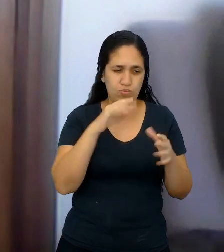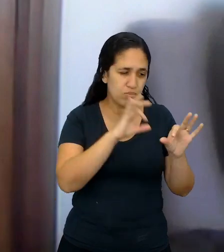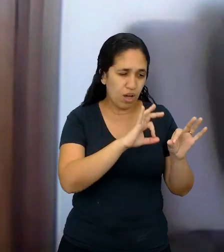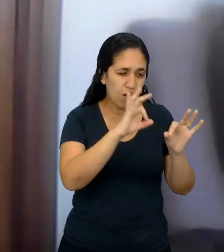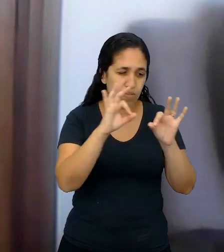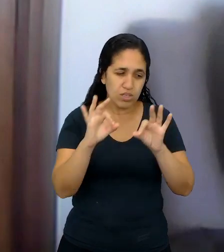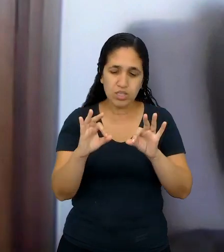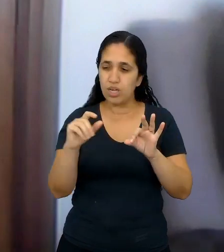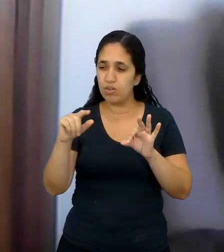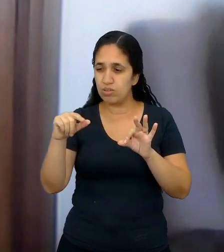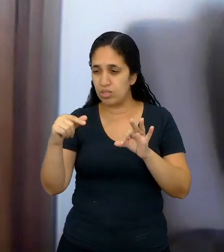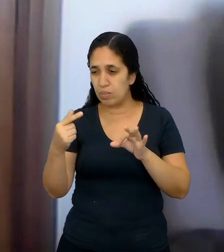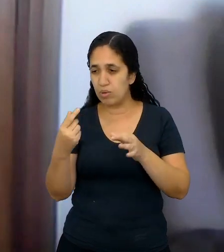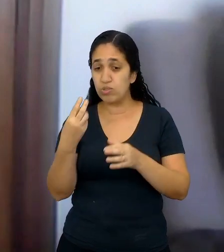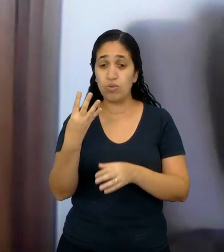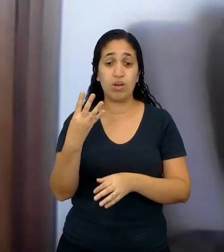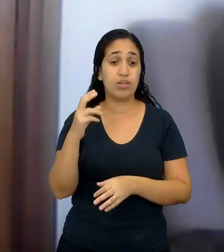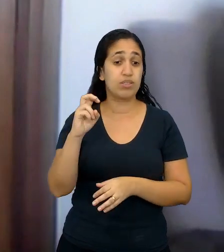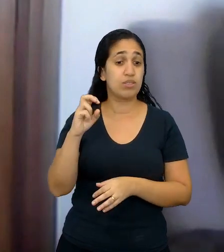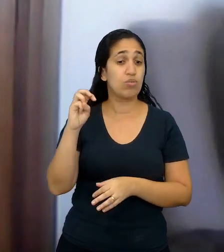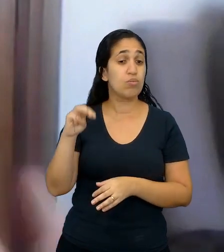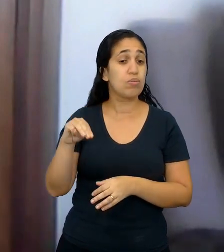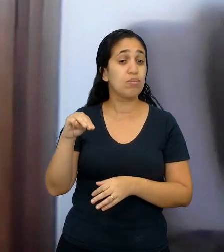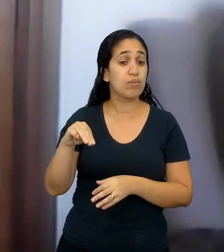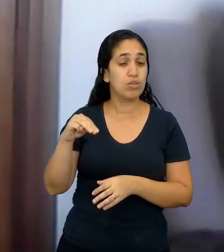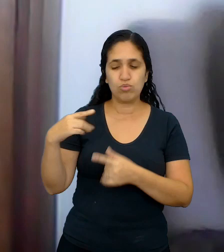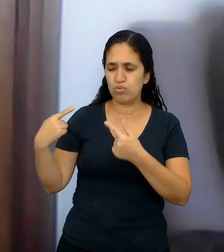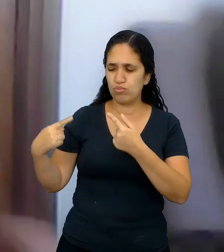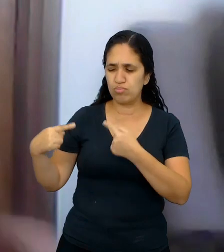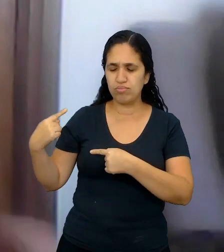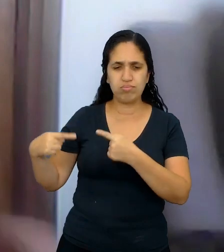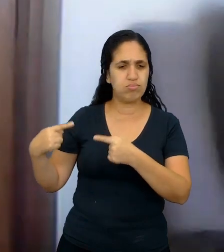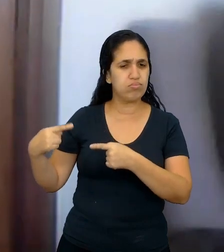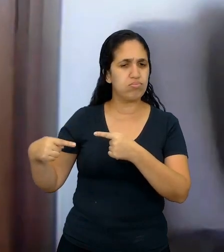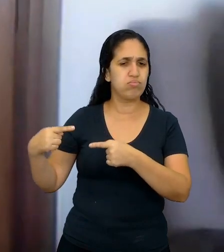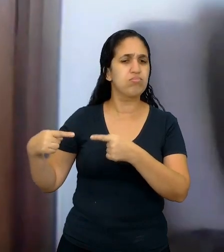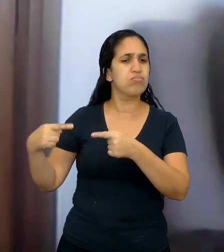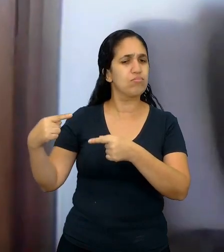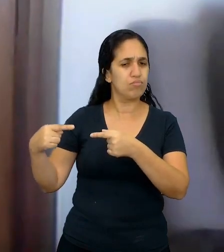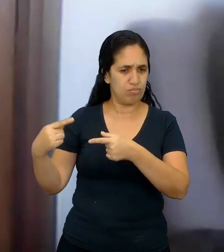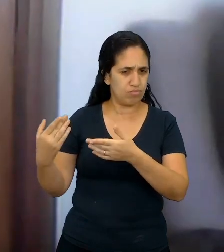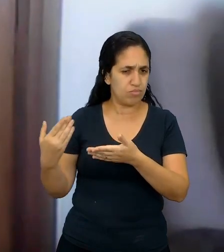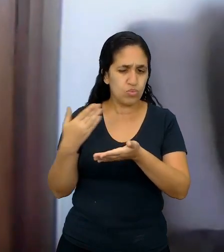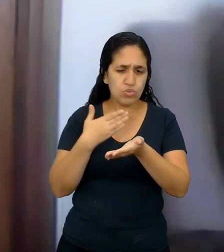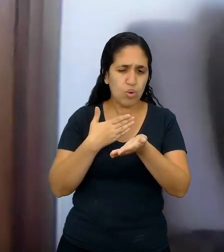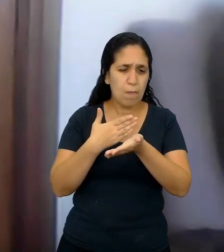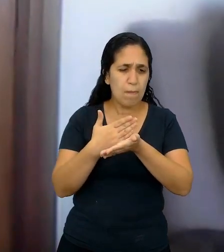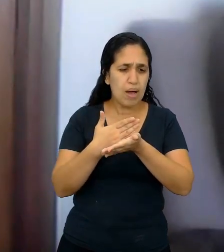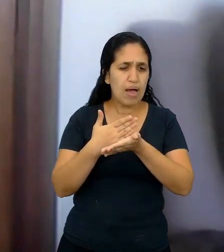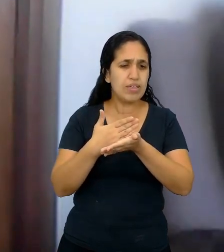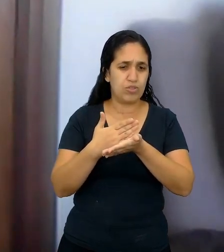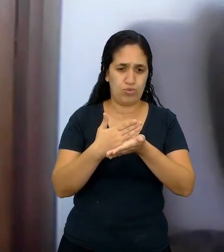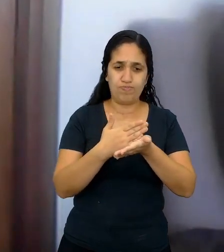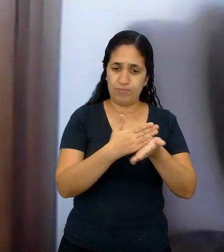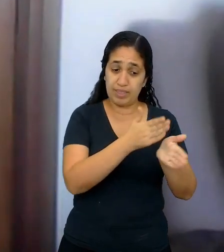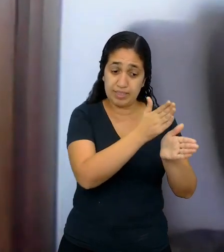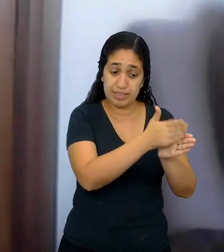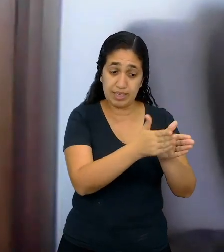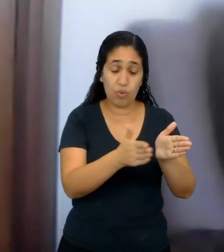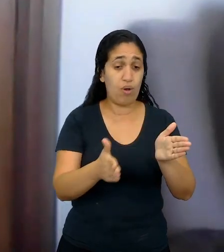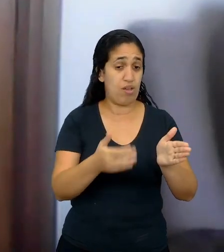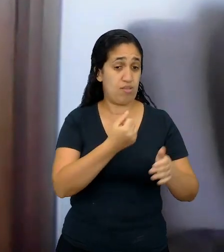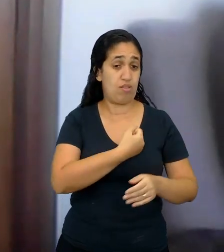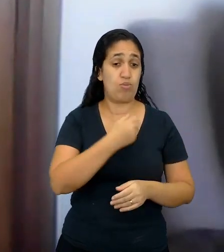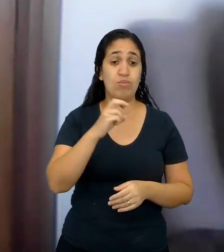vocês tiveram mais 45 minutos para discutir o início da sequência 5, que